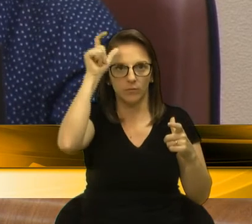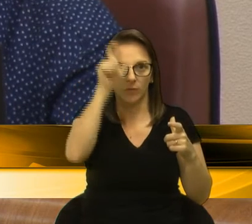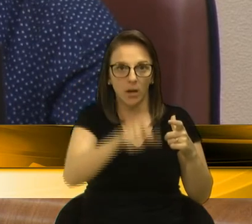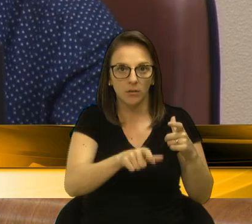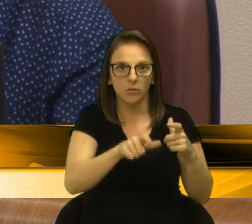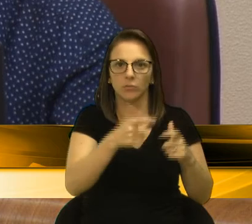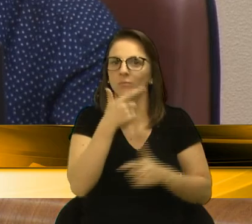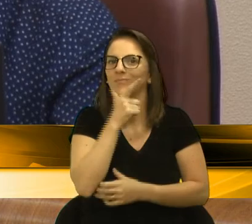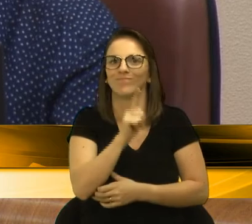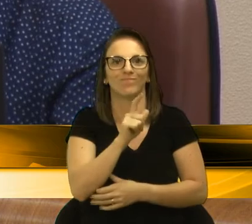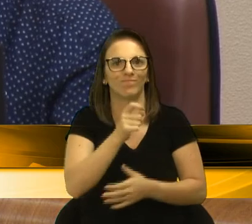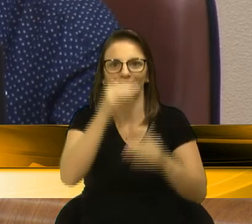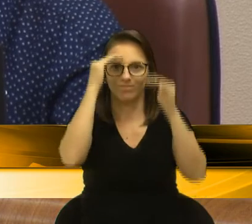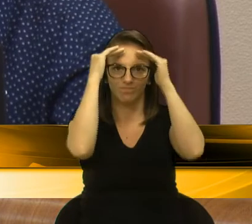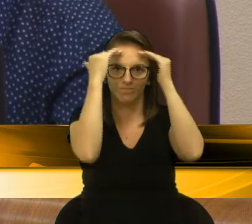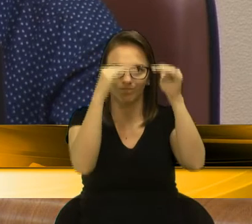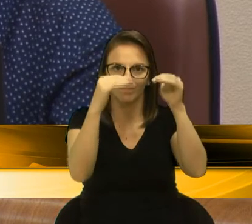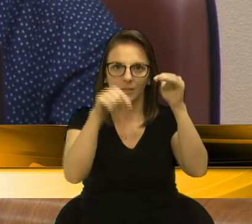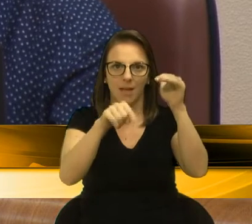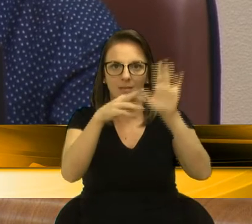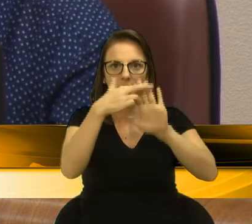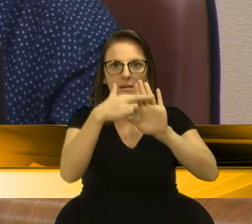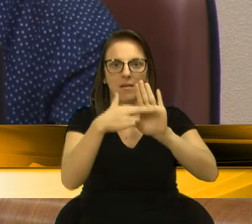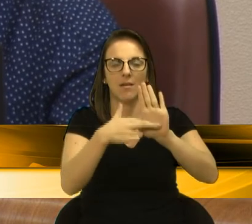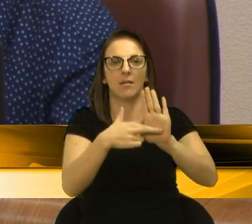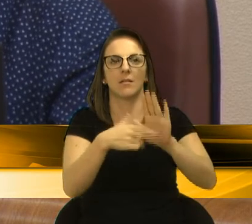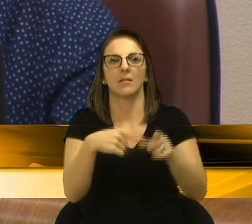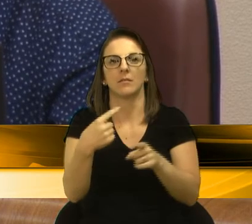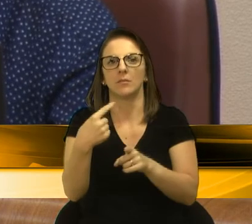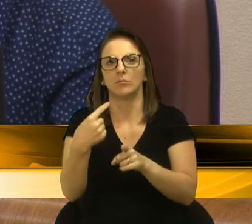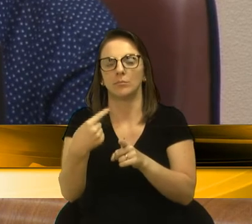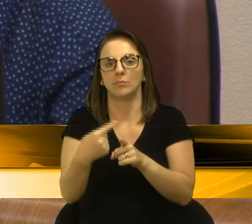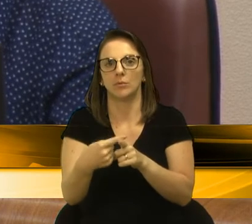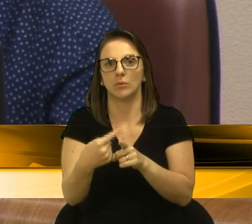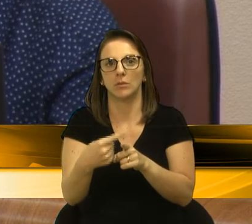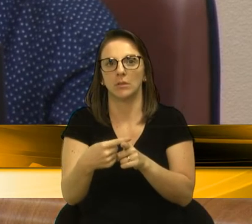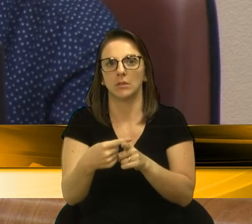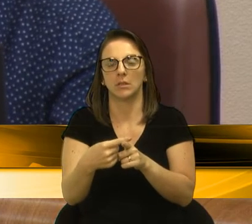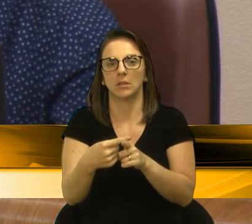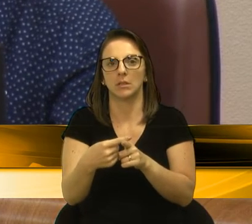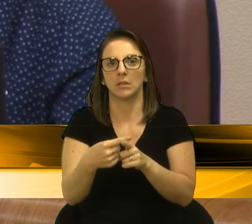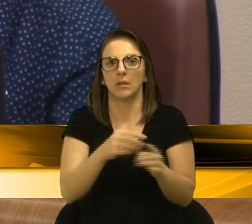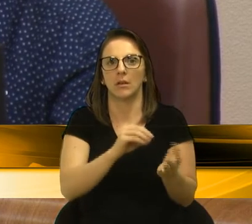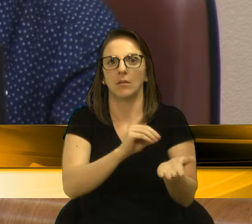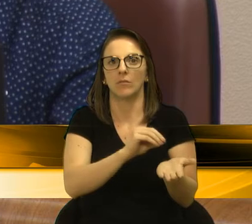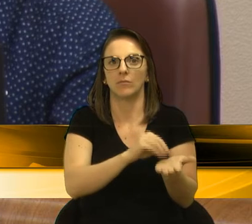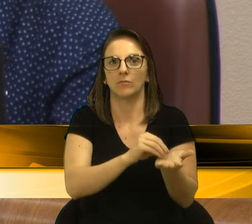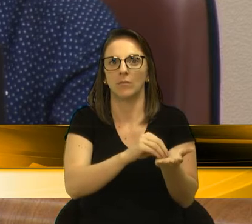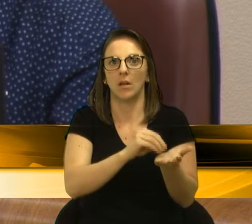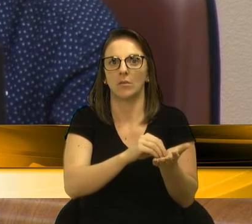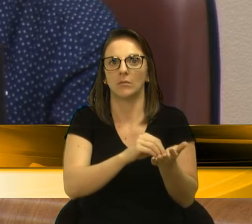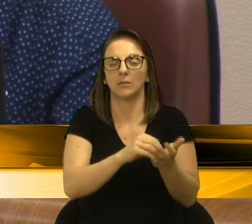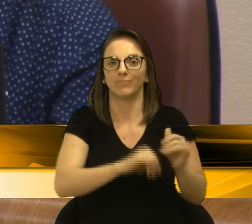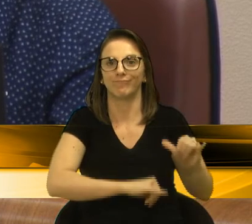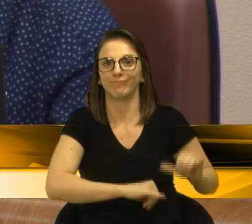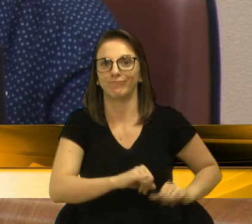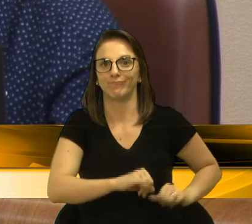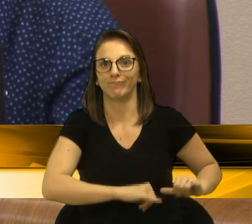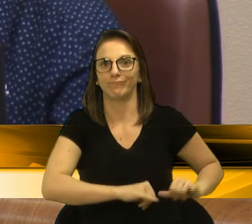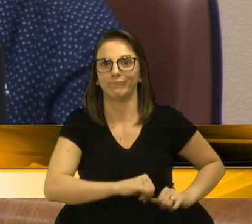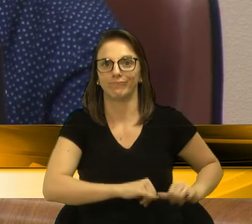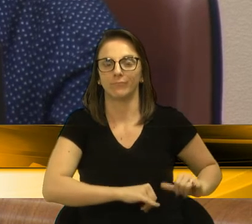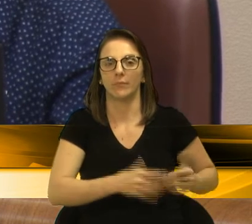a disposição, porque suas comunas, sem grandes sacrifícios, não têm condições de fazê-lo. Será suficiente,